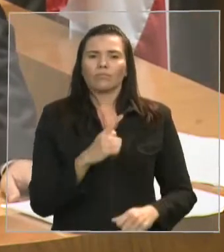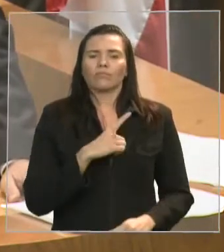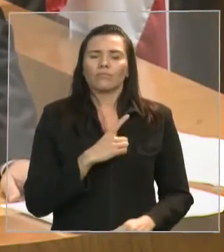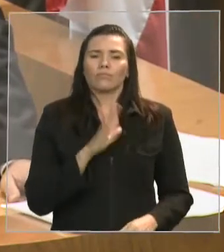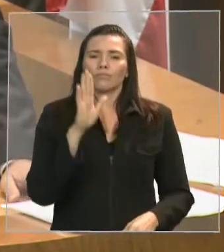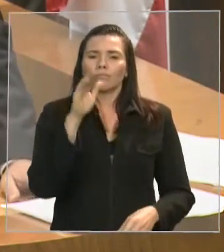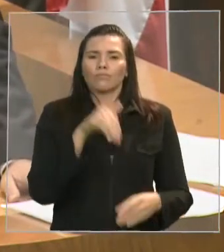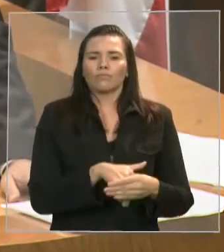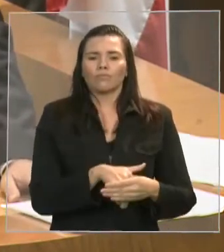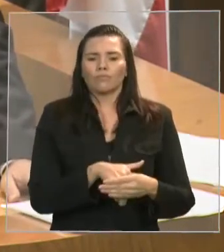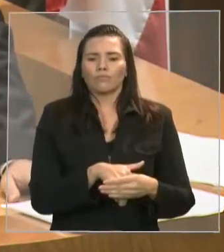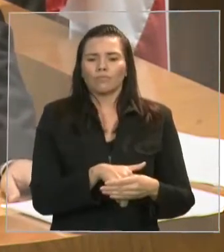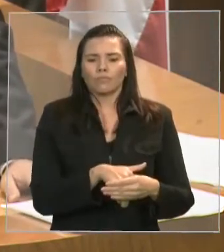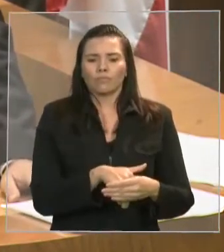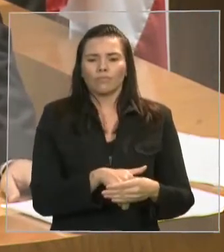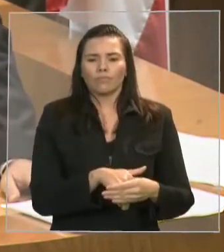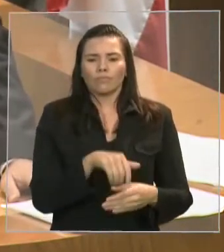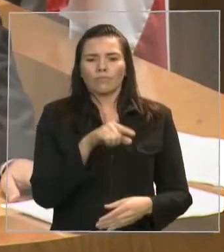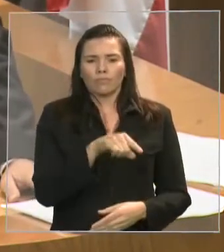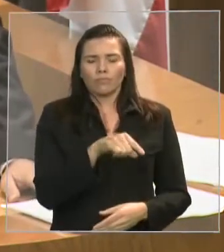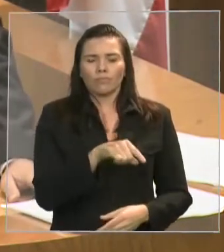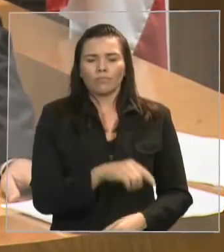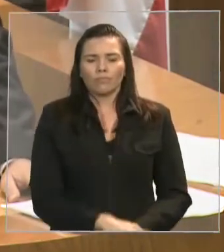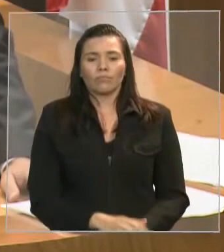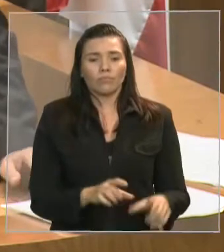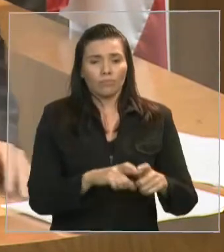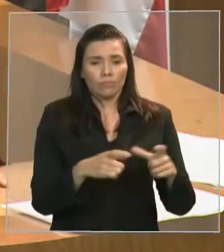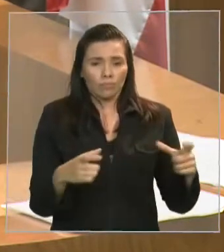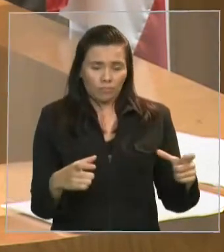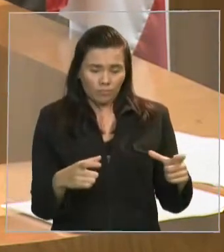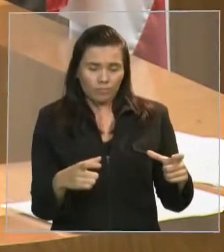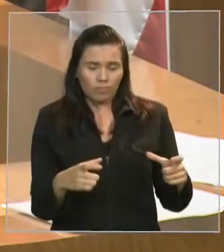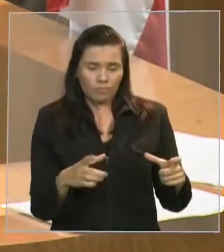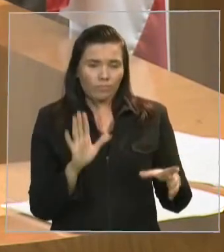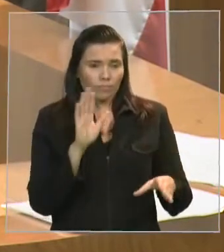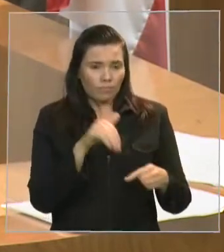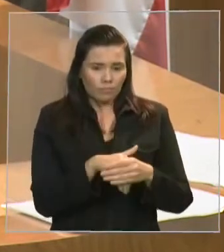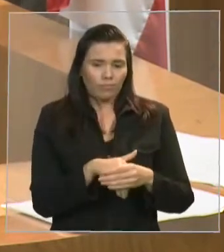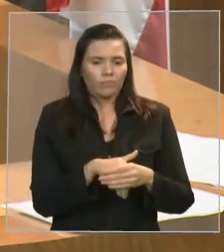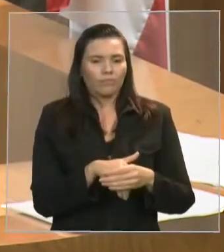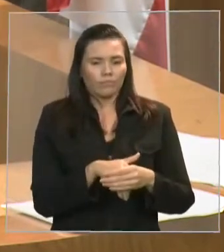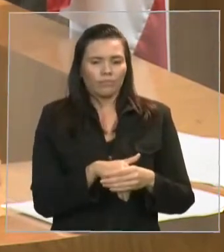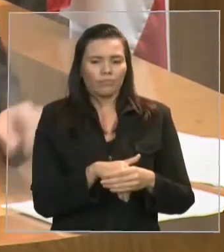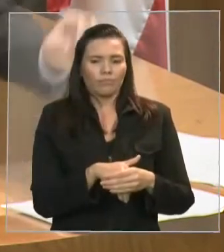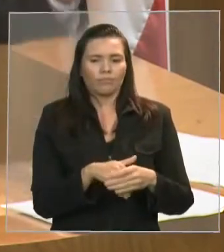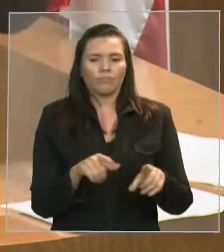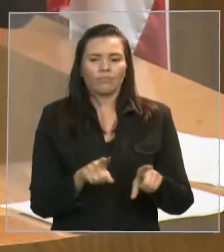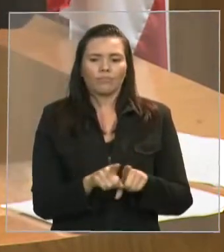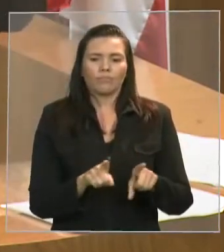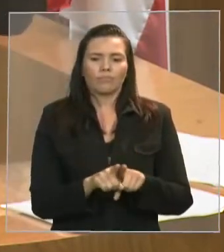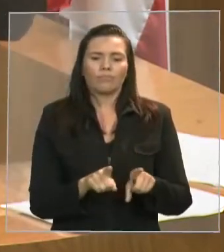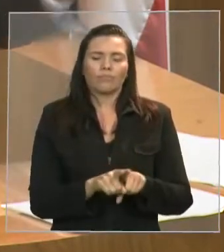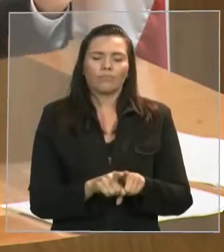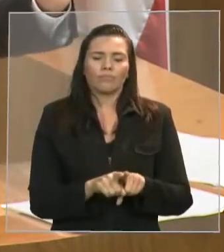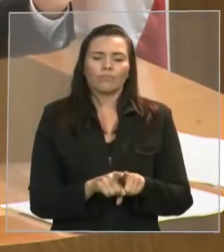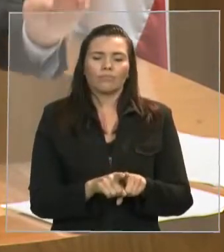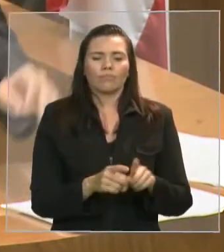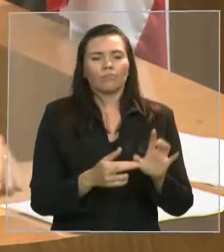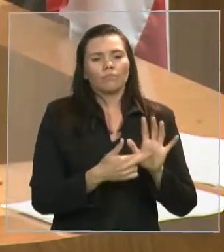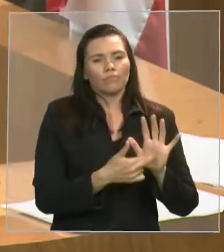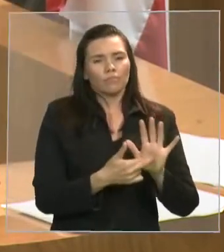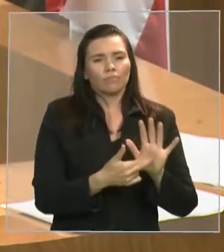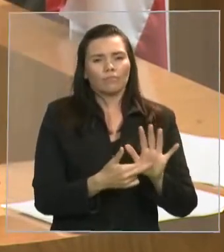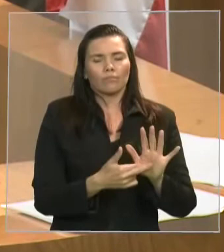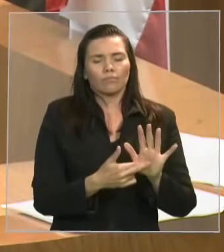direta entre os seus integrantes, por maioria simples, garantida a alternância entre representantes do